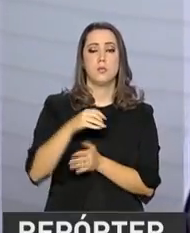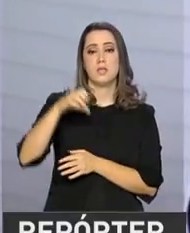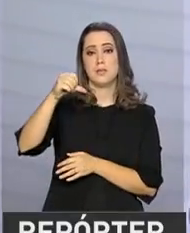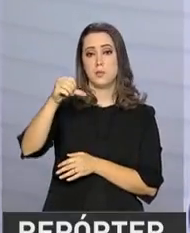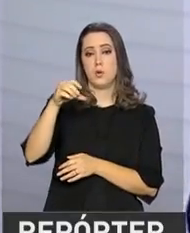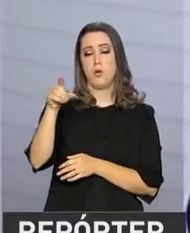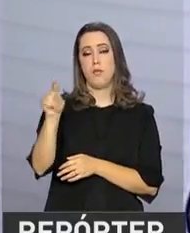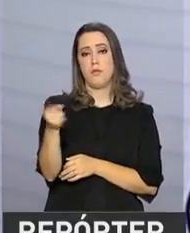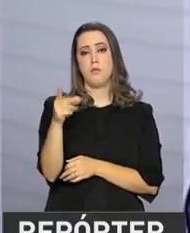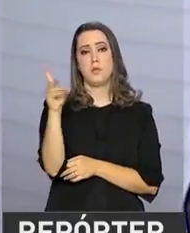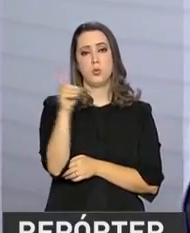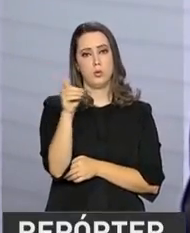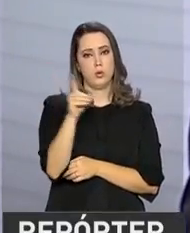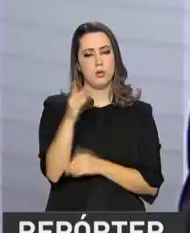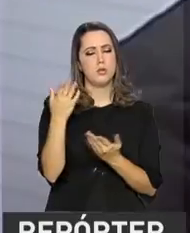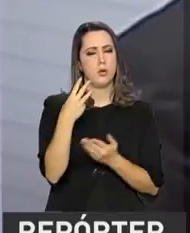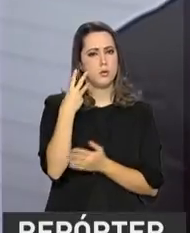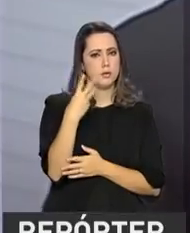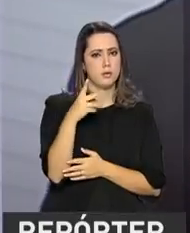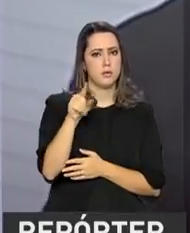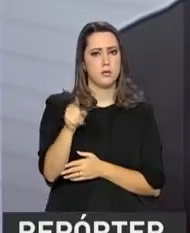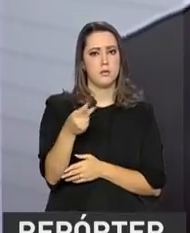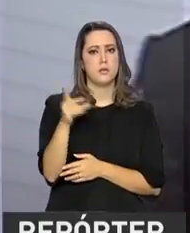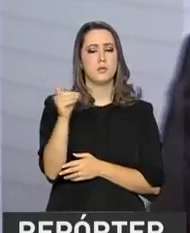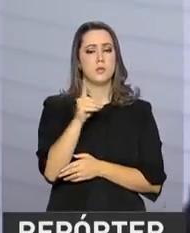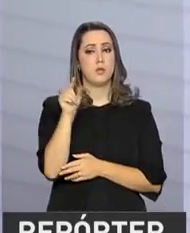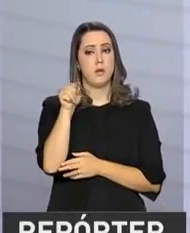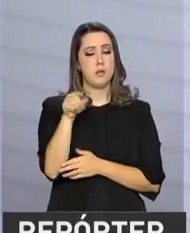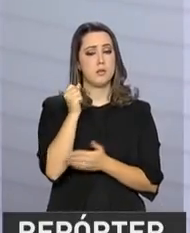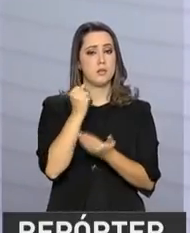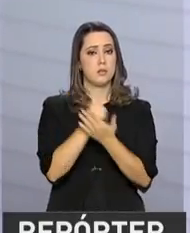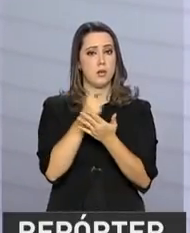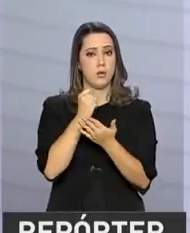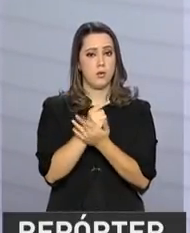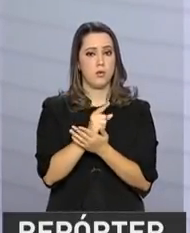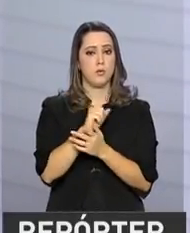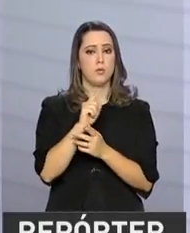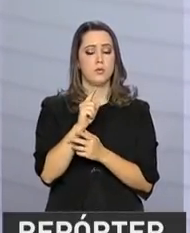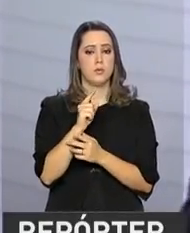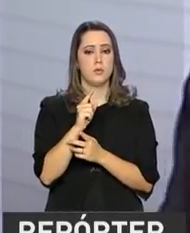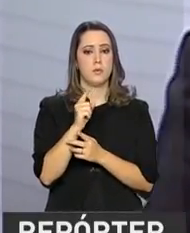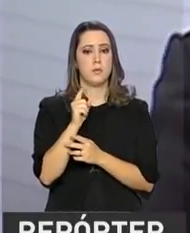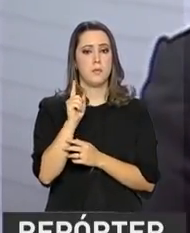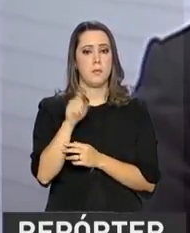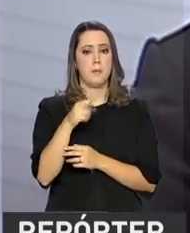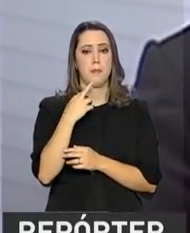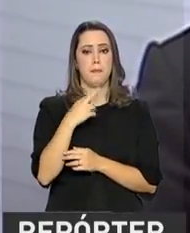agora estamos em $3 mil o tratamento. Esta compra será por